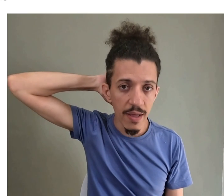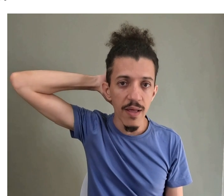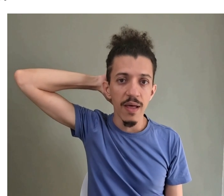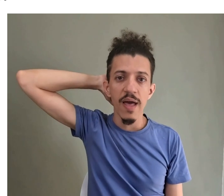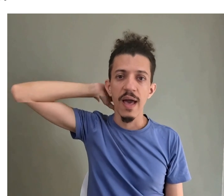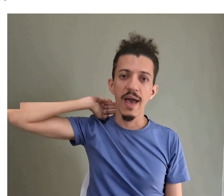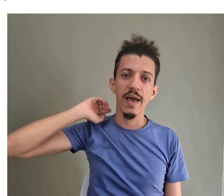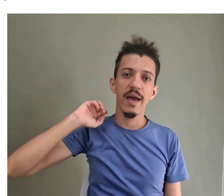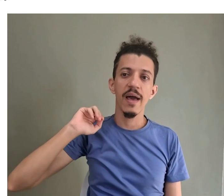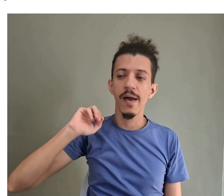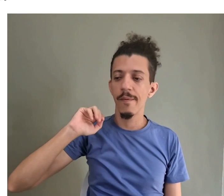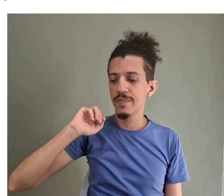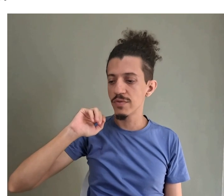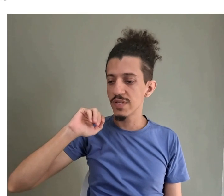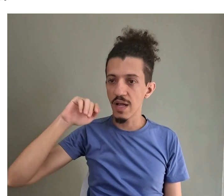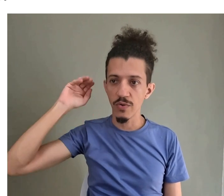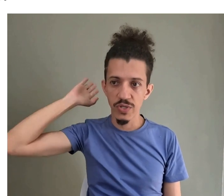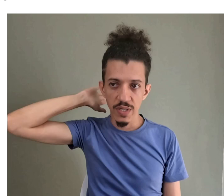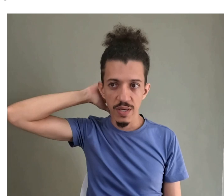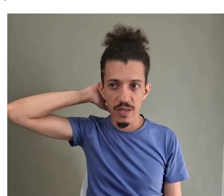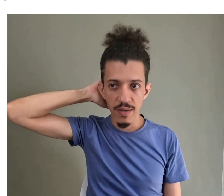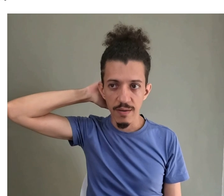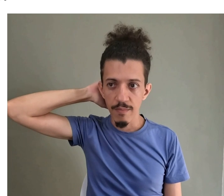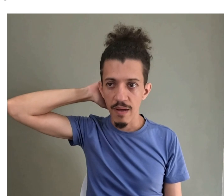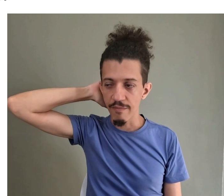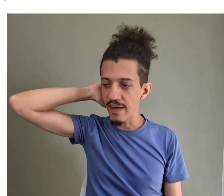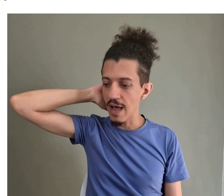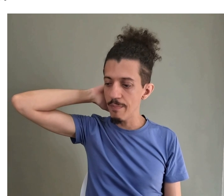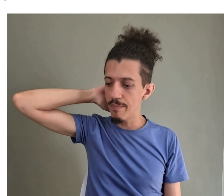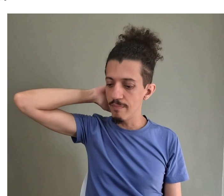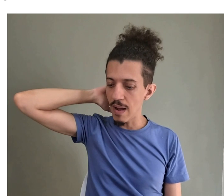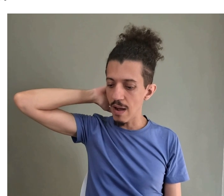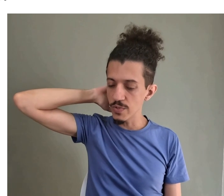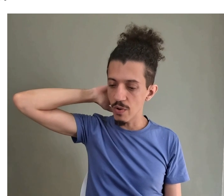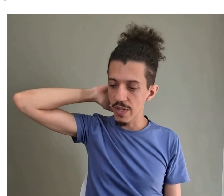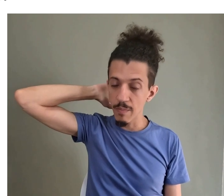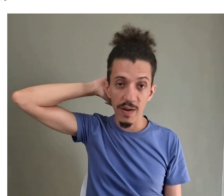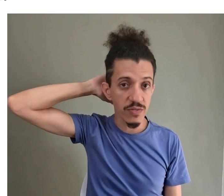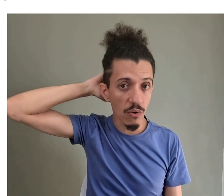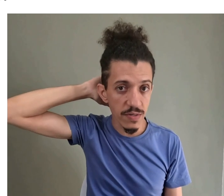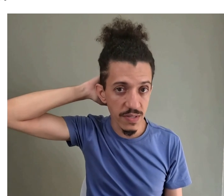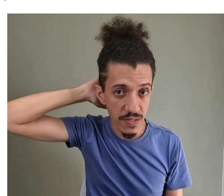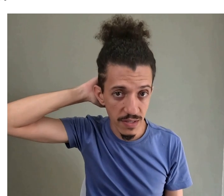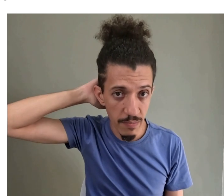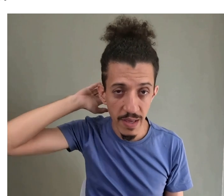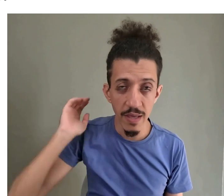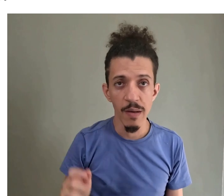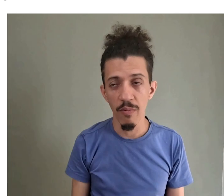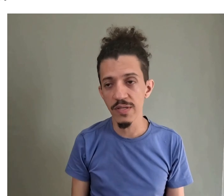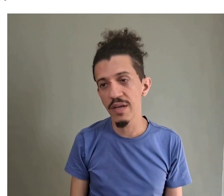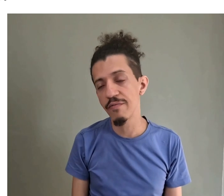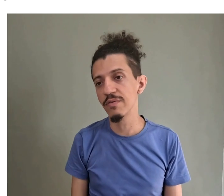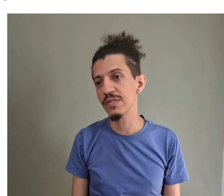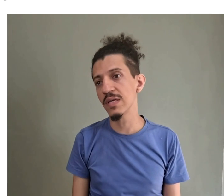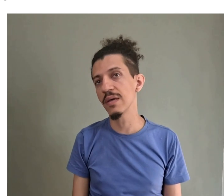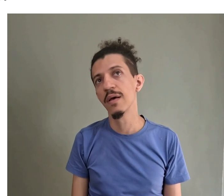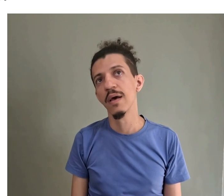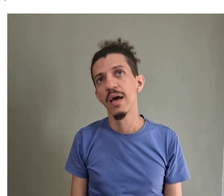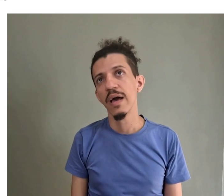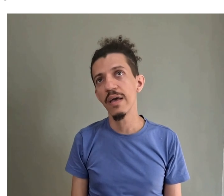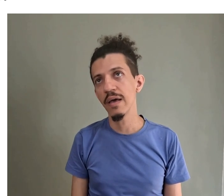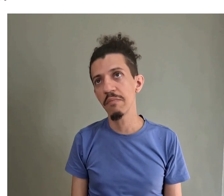Pará, tem um sinal de falar mal de alguém pelas costas, que também pode ser feito